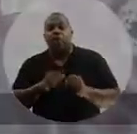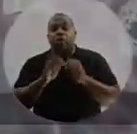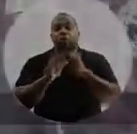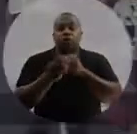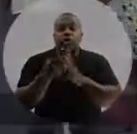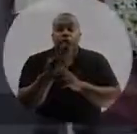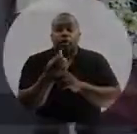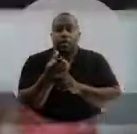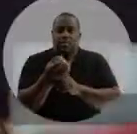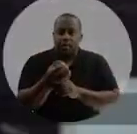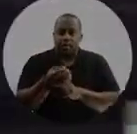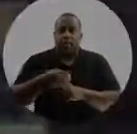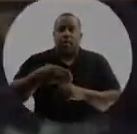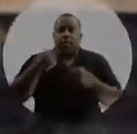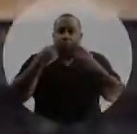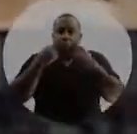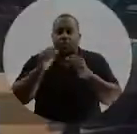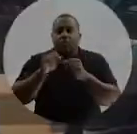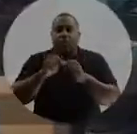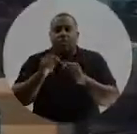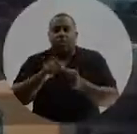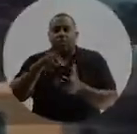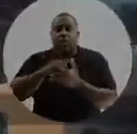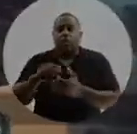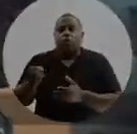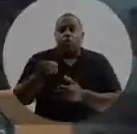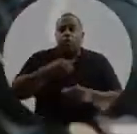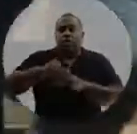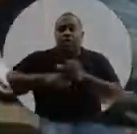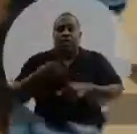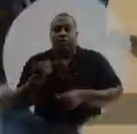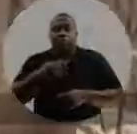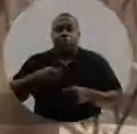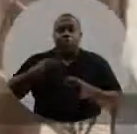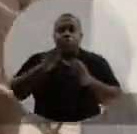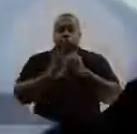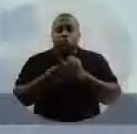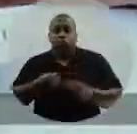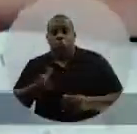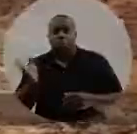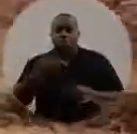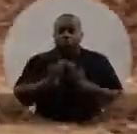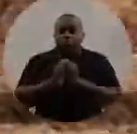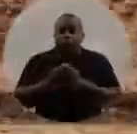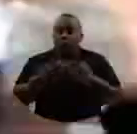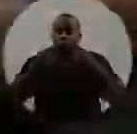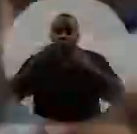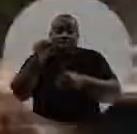Subúrbio 360. Bruno vai fazer o Centro de Inovação do Subúrbio. Bora nessa levada,